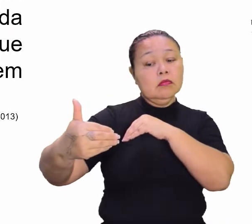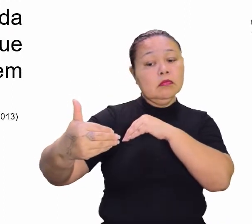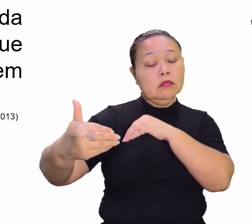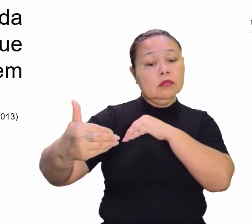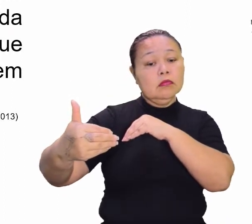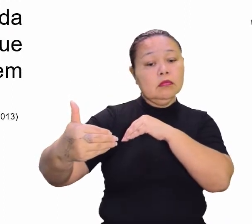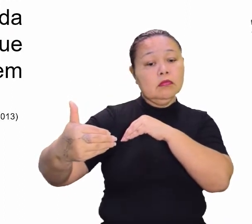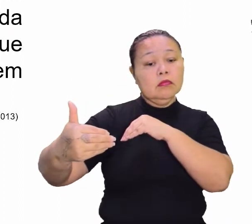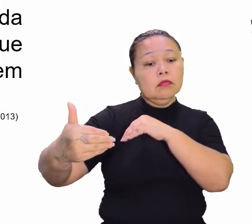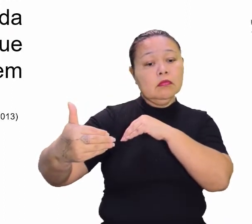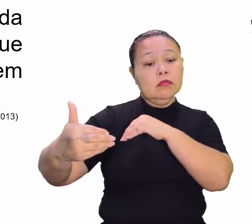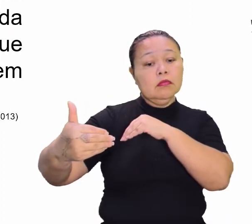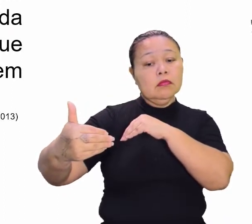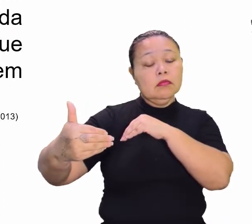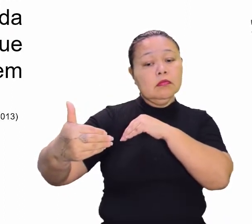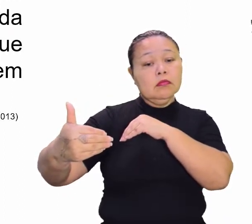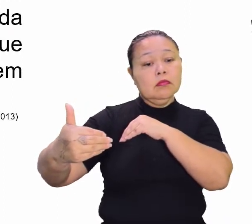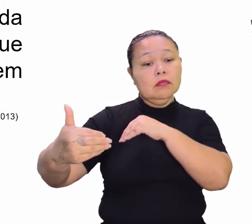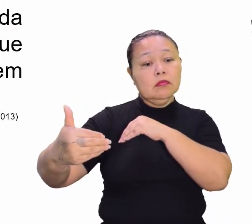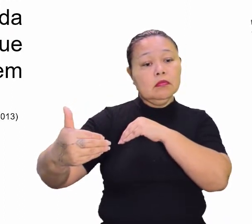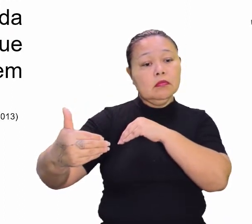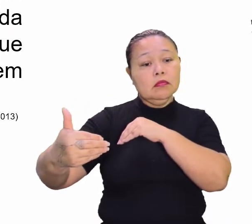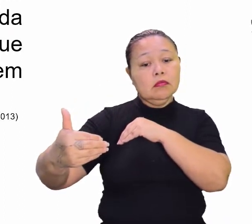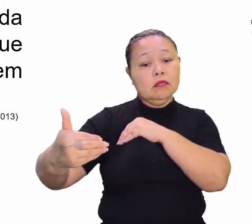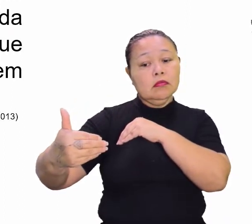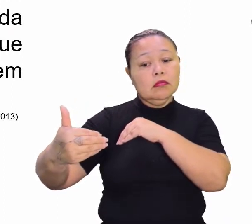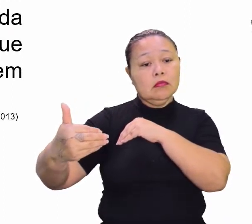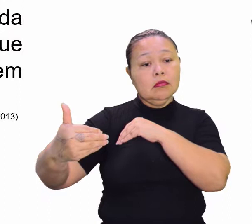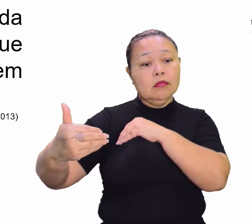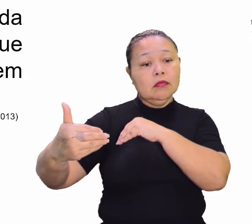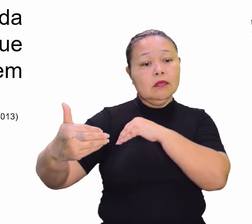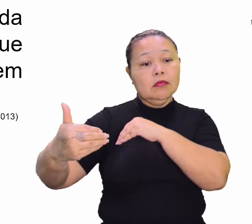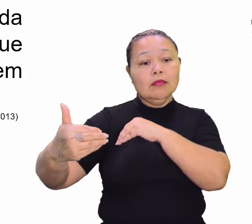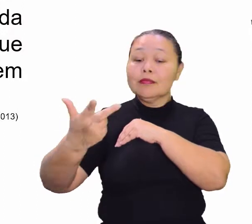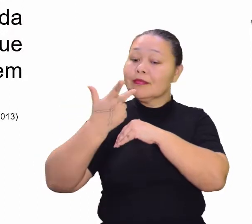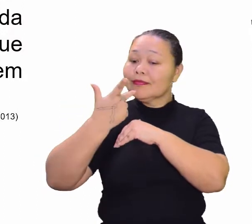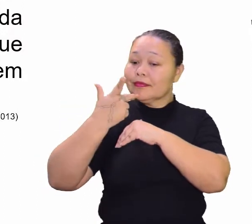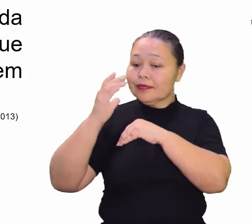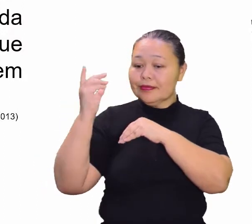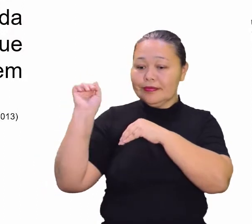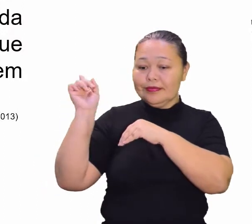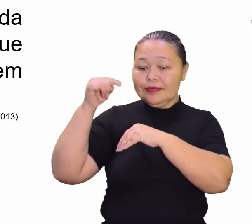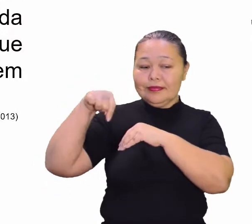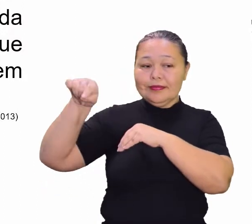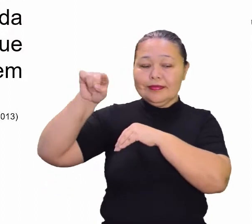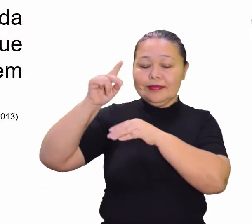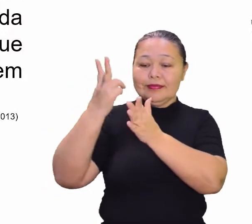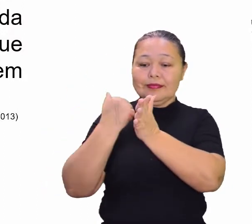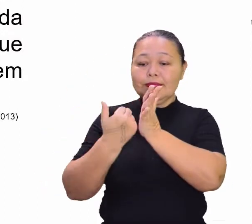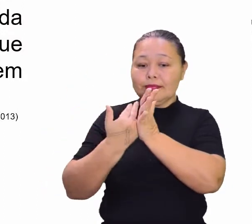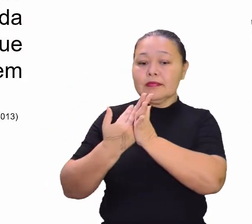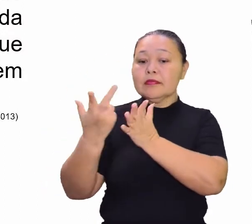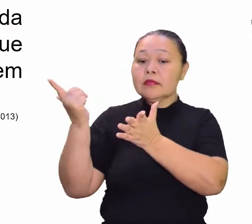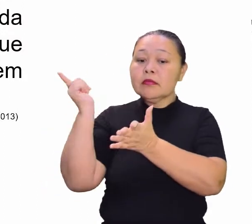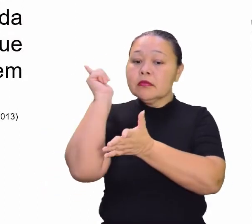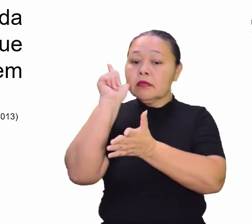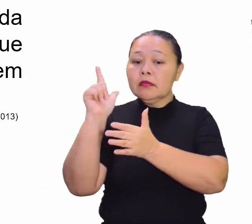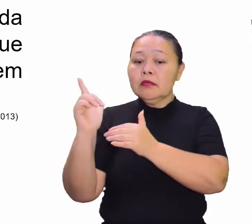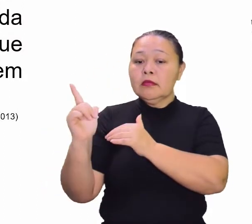só, o nosso mascotinho aí, ele dá uma sugestão de como pode superar isso aí,